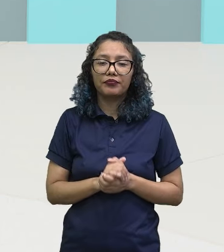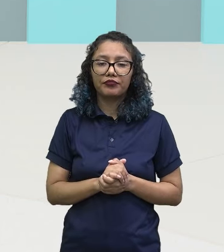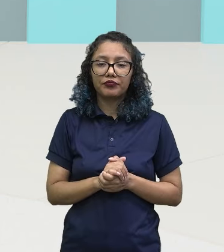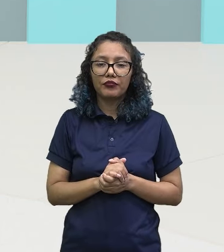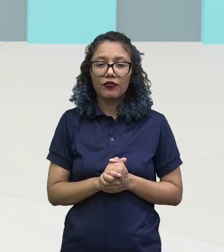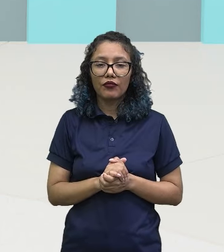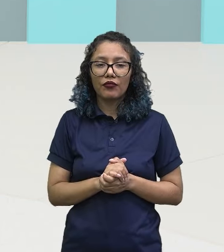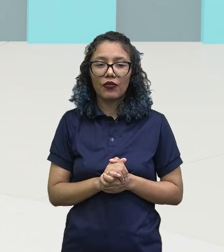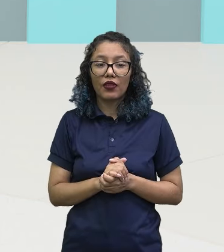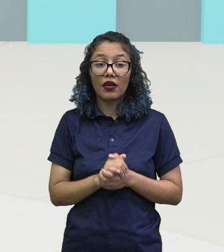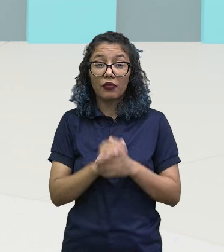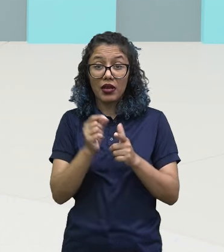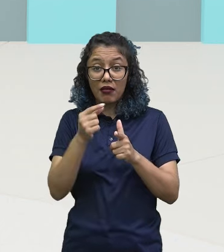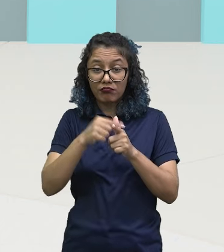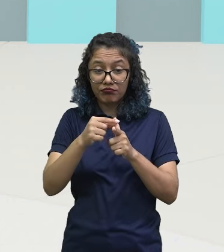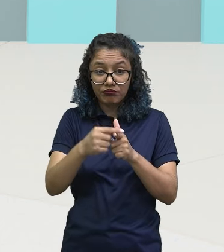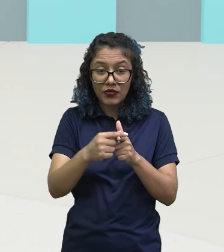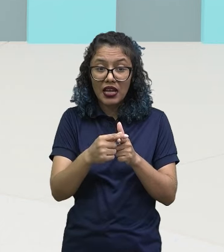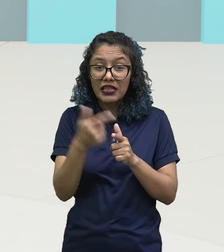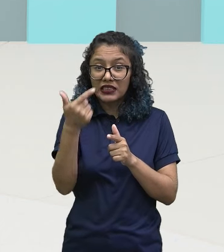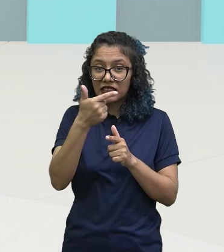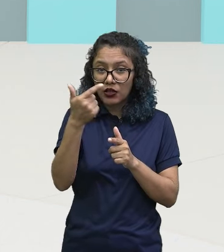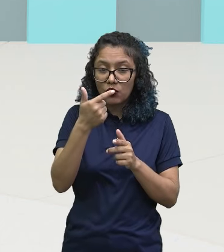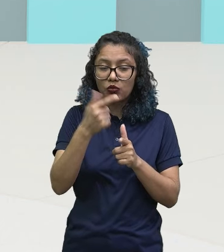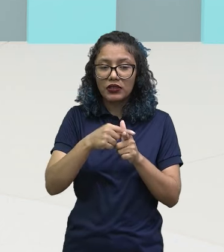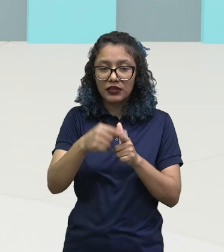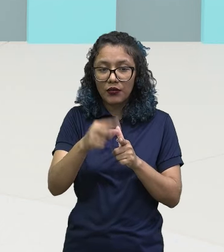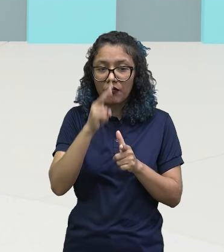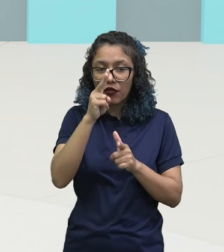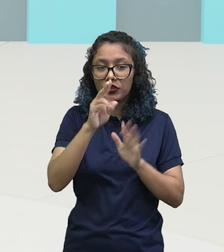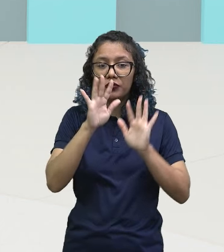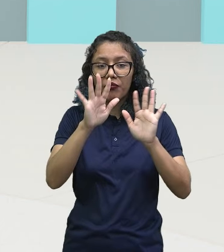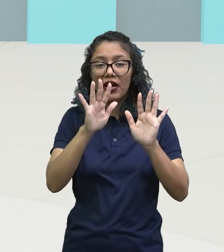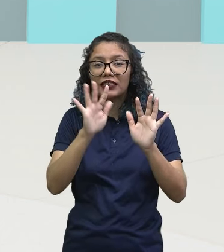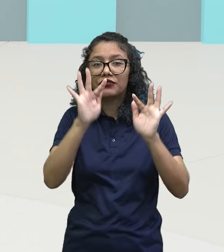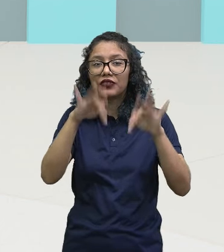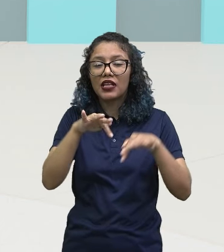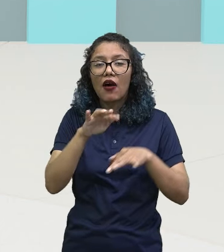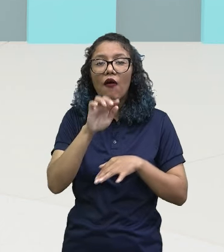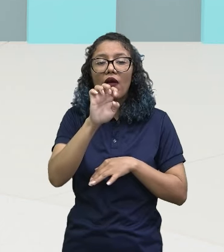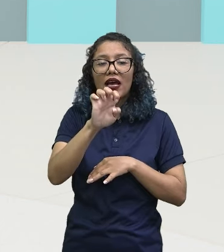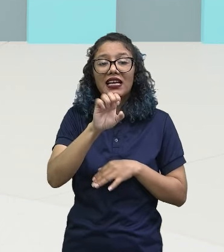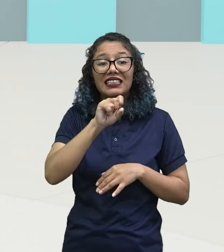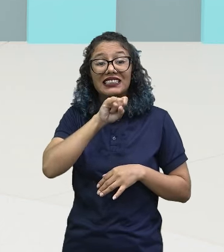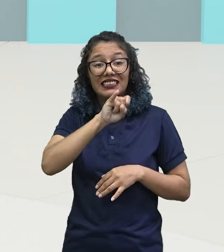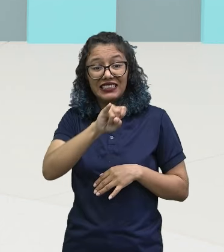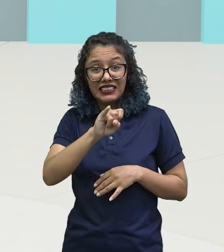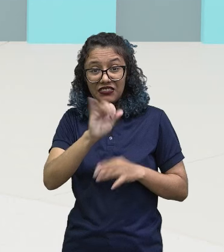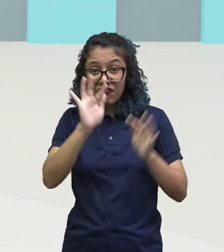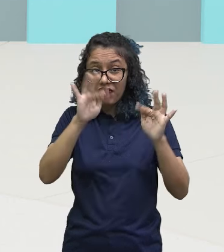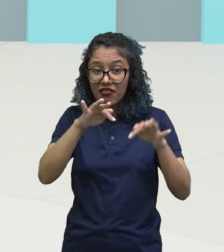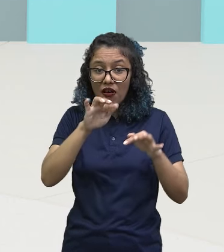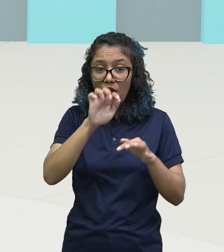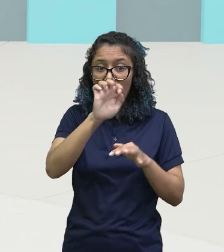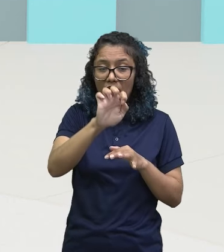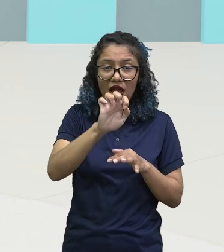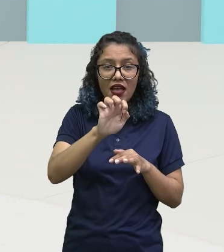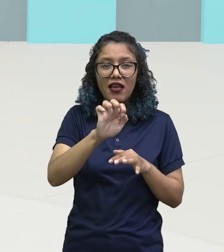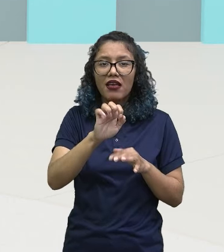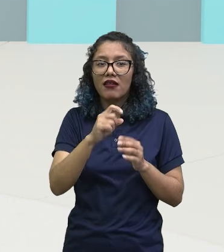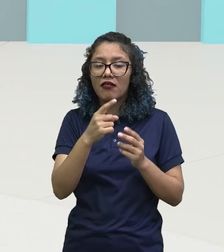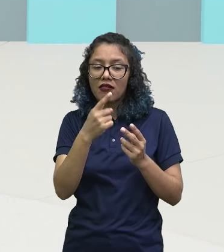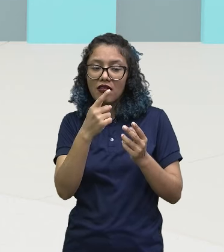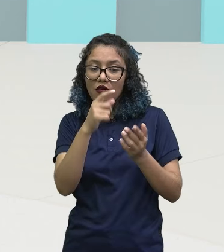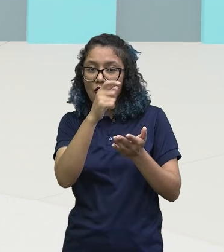sílaba forte, só que termina em E. E aí a gramática diz que quando termina em E, não recebe acento gráfico, não segue